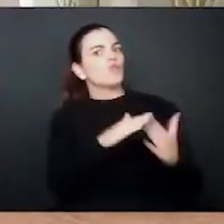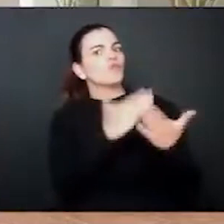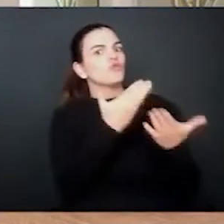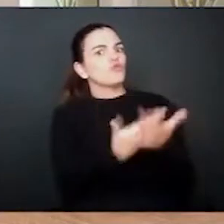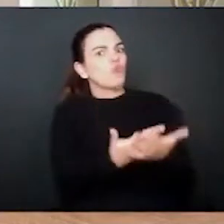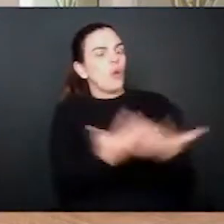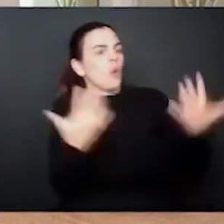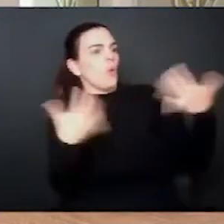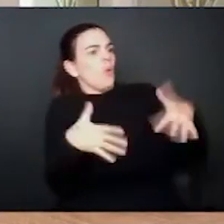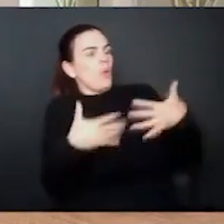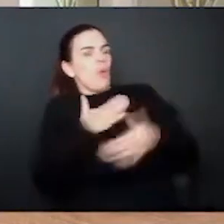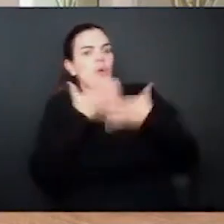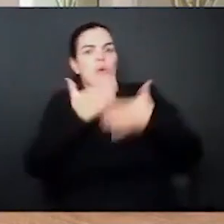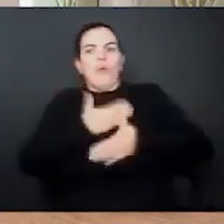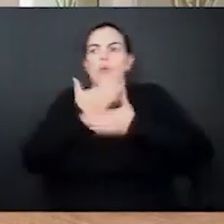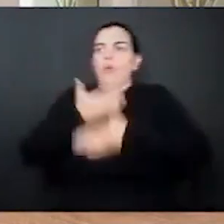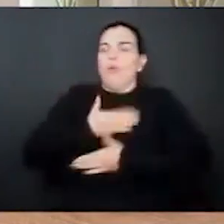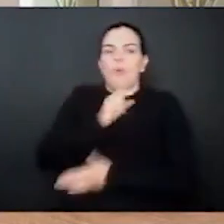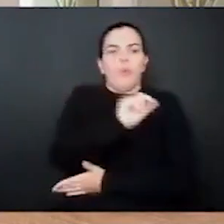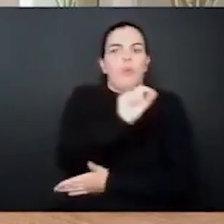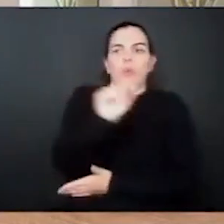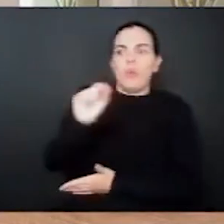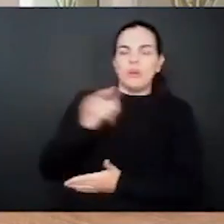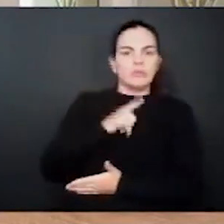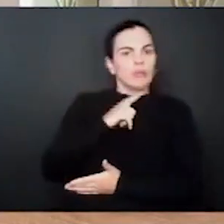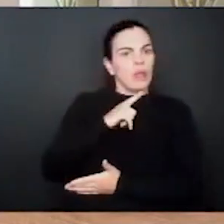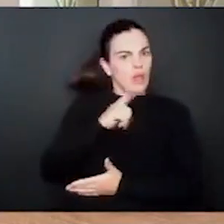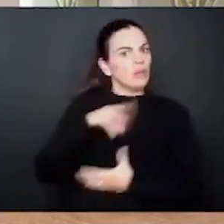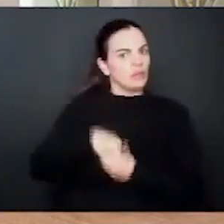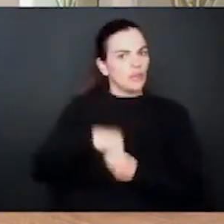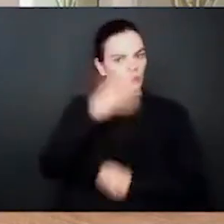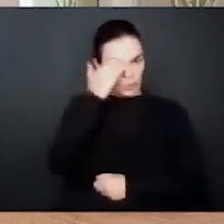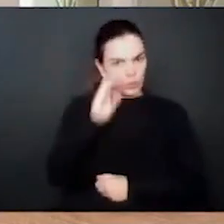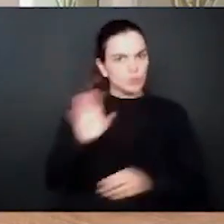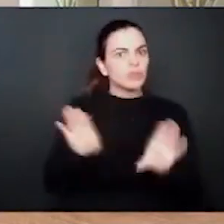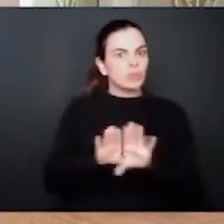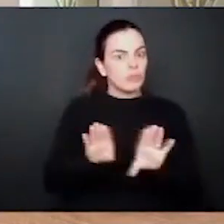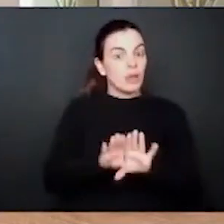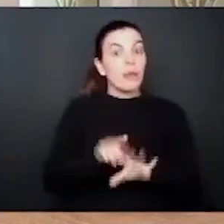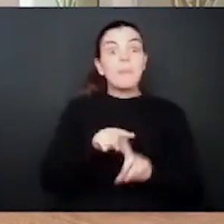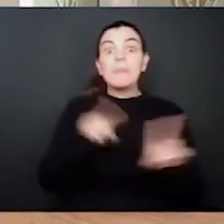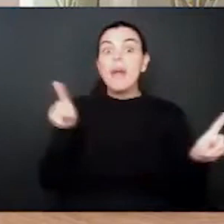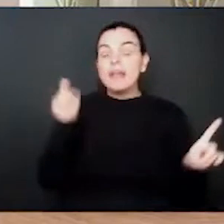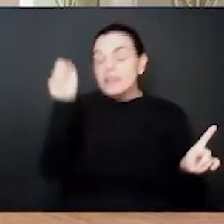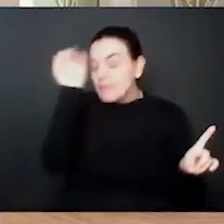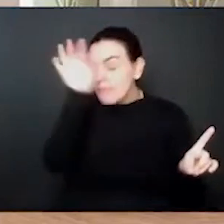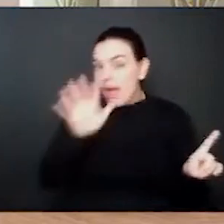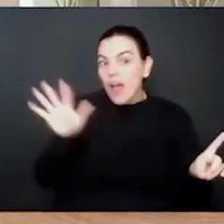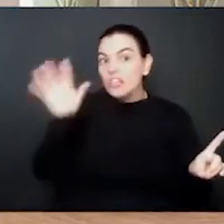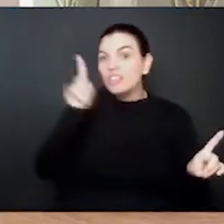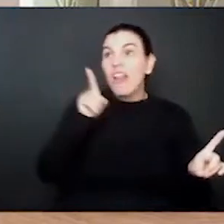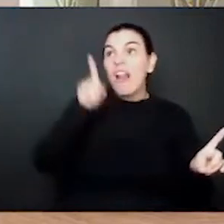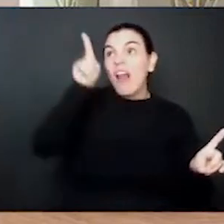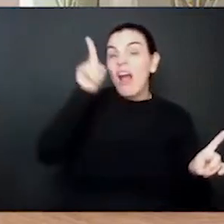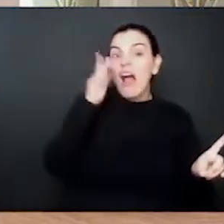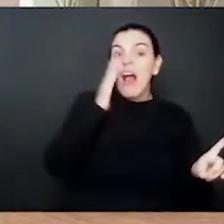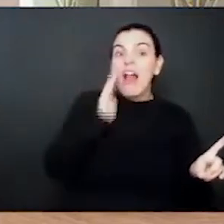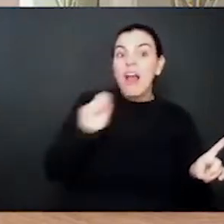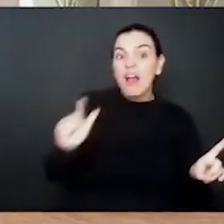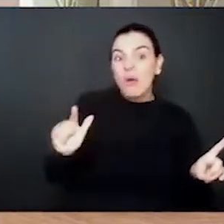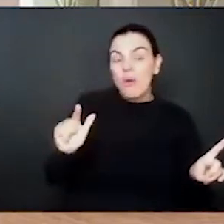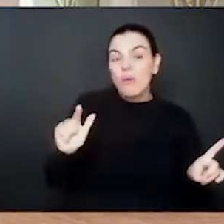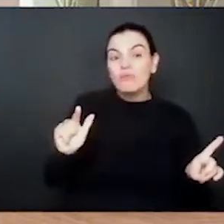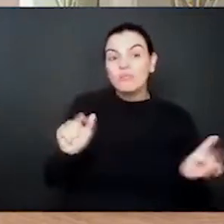série de coisas. Vocês imaginem a educação no Alagoas e no Maranhão, como é que deve ser. E qual é